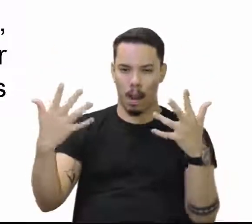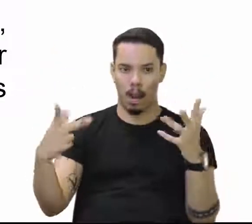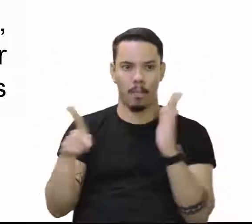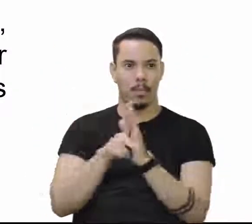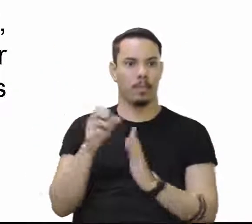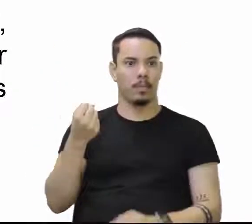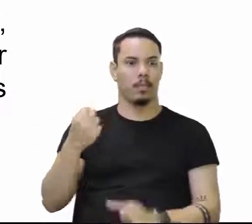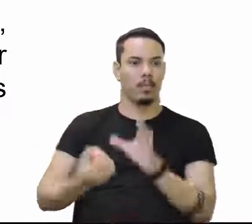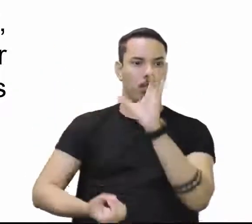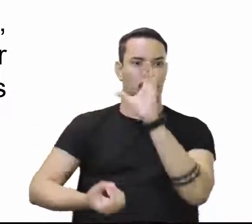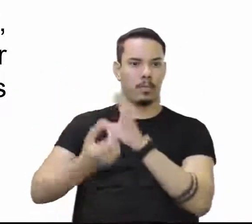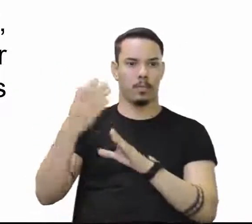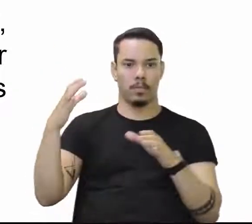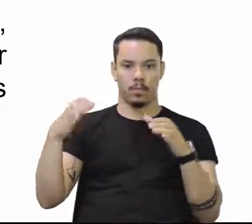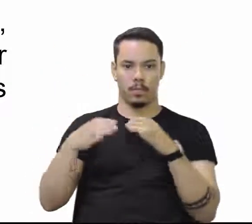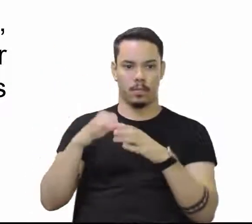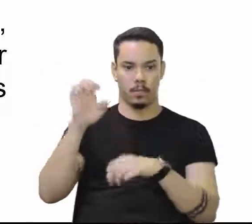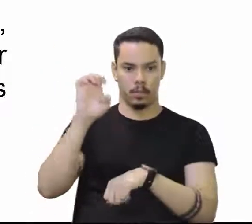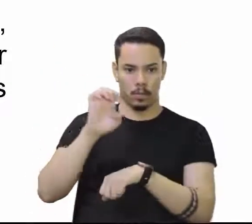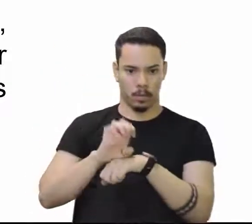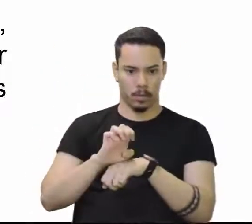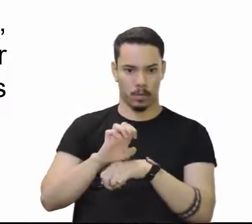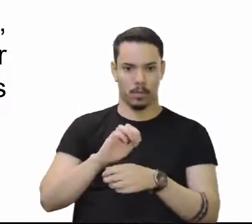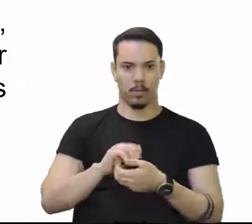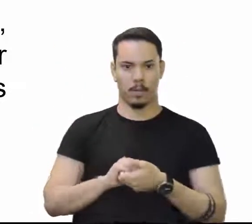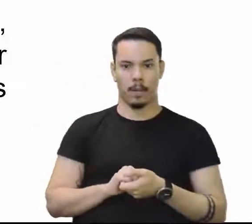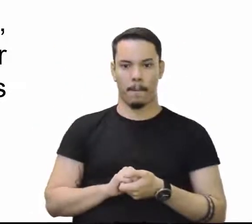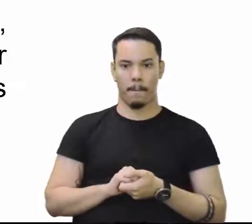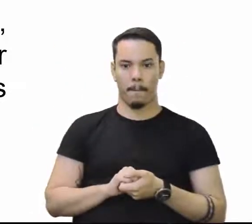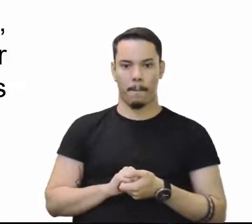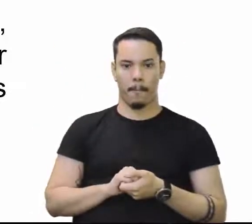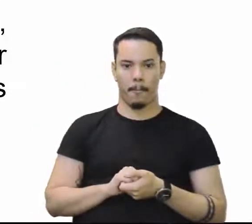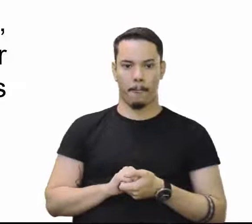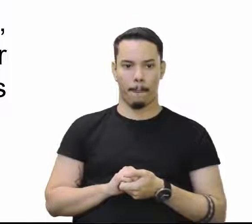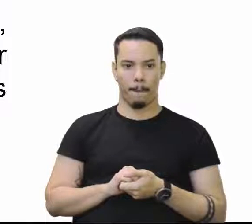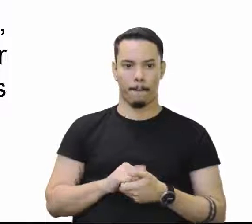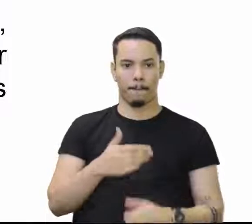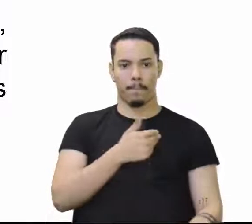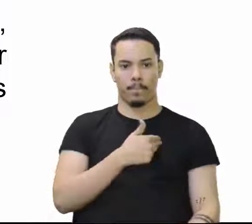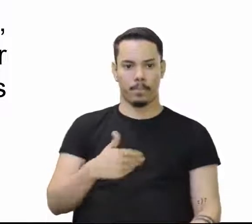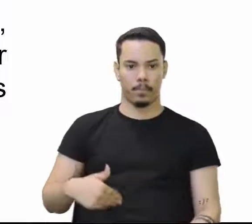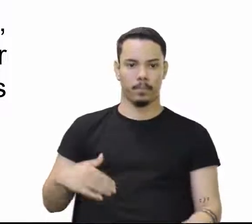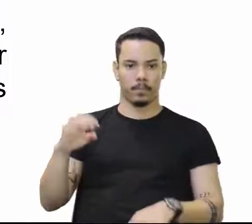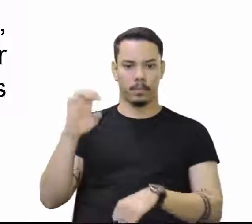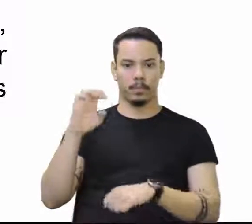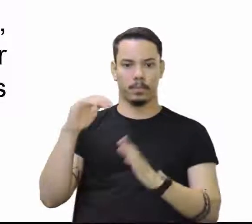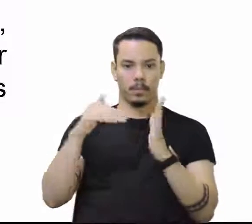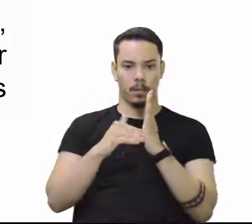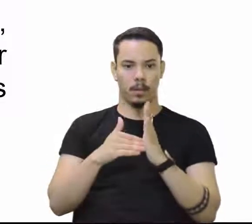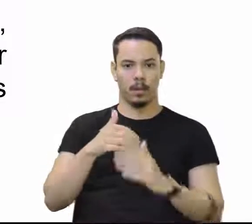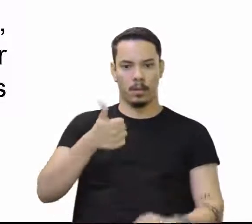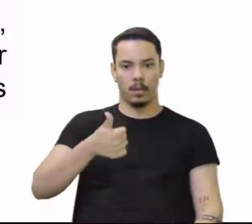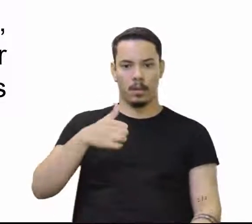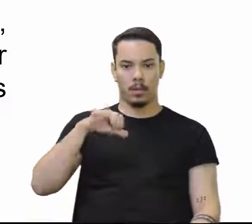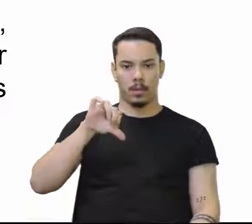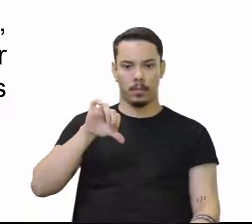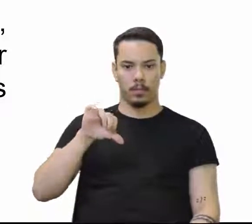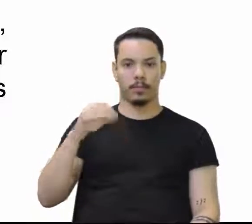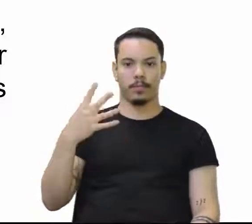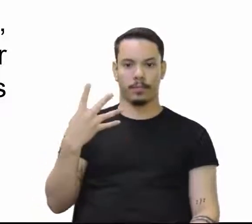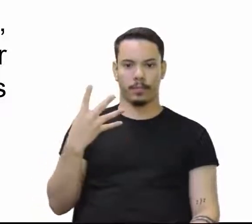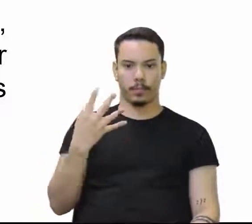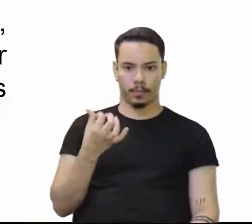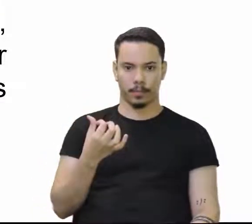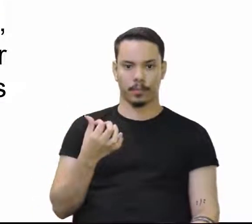defesa de ser criado o estado de Guaporé. O governo dele vai até 1946, aí ele termina o governo